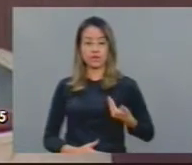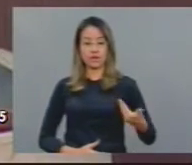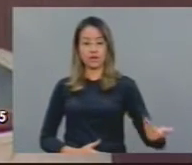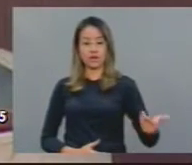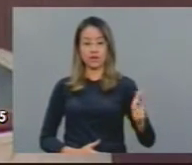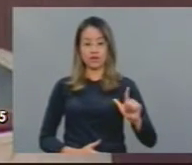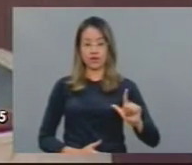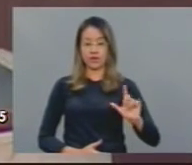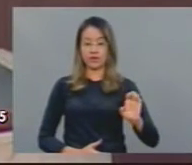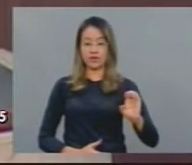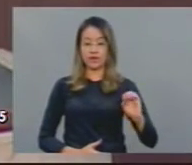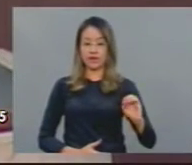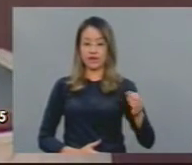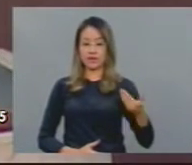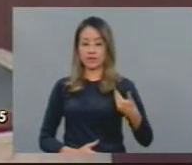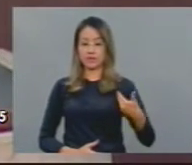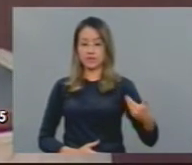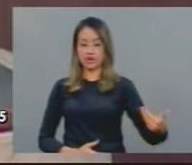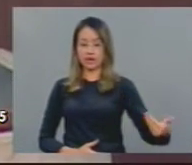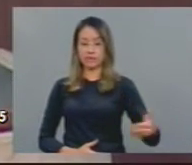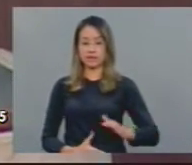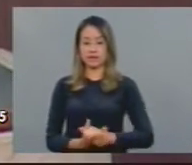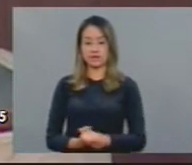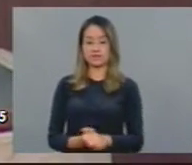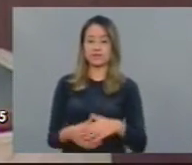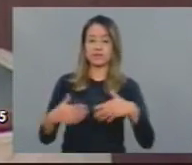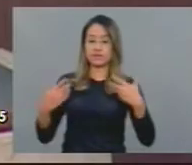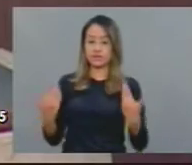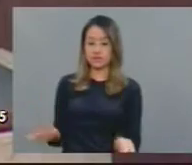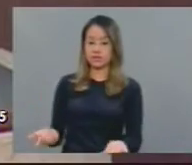Miguel, que 5 dormitórios estão sendo utilizados por